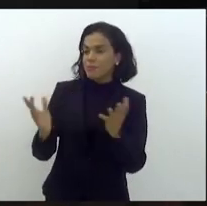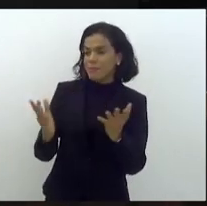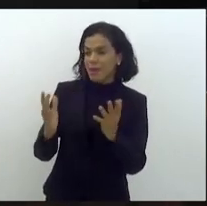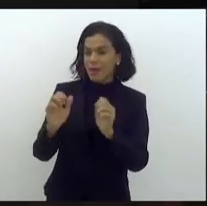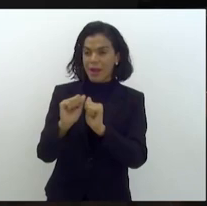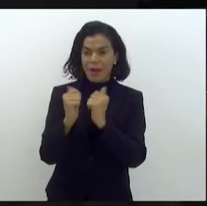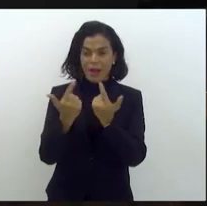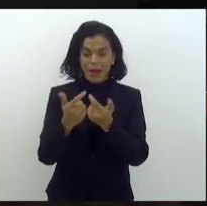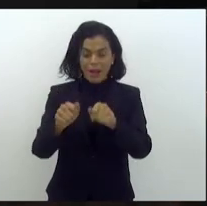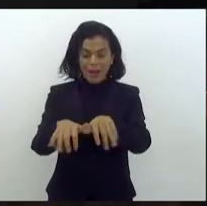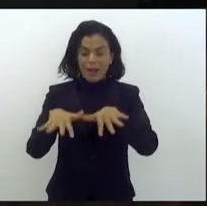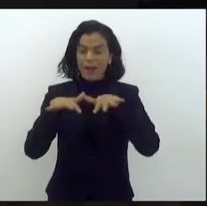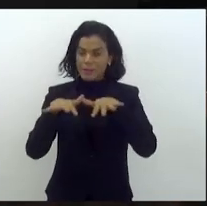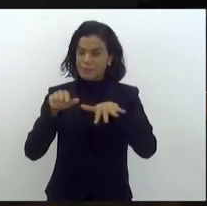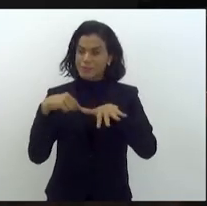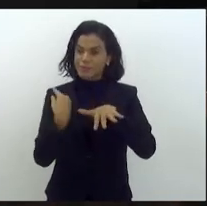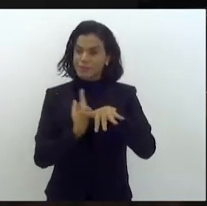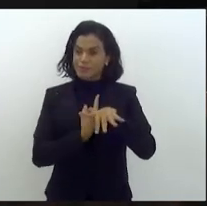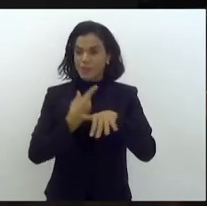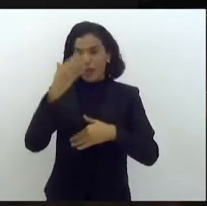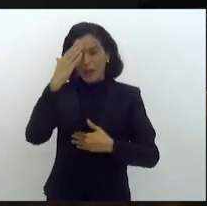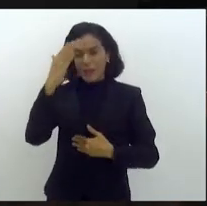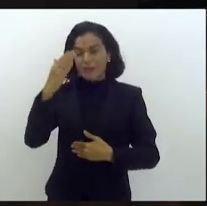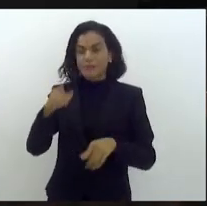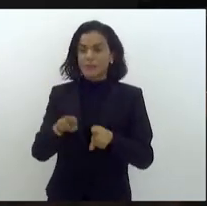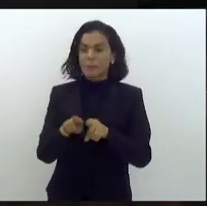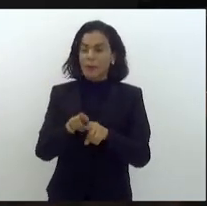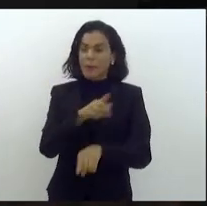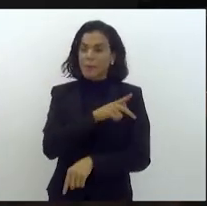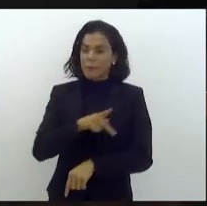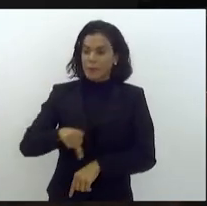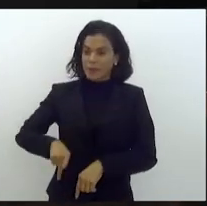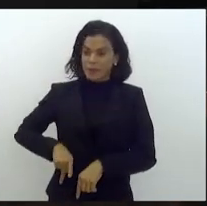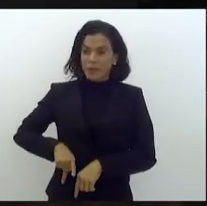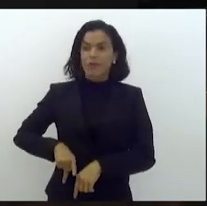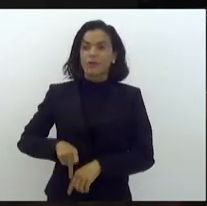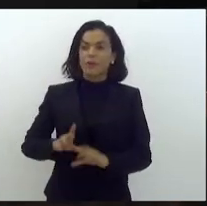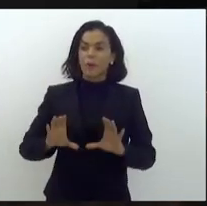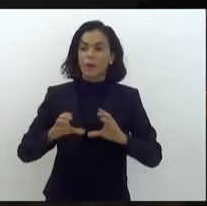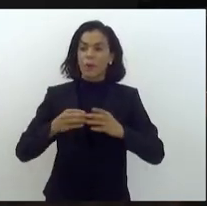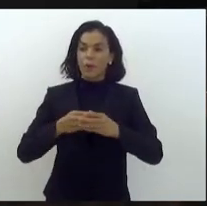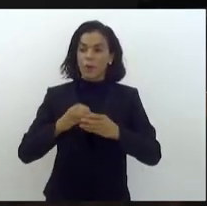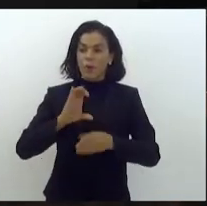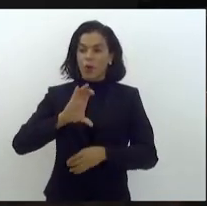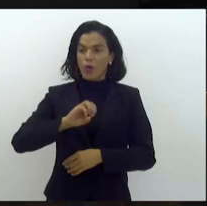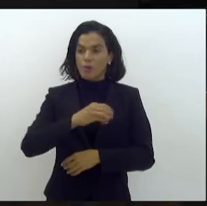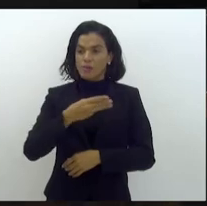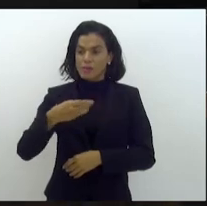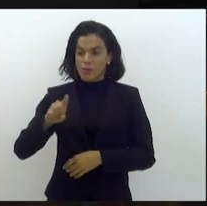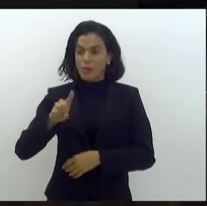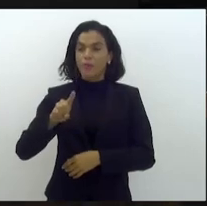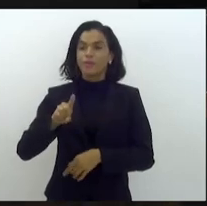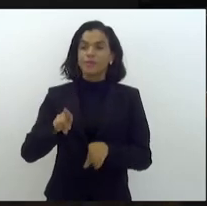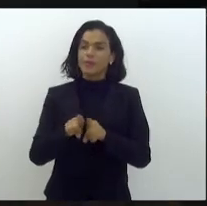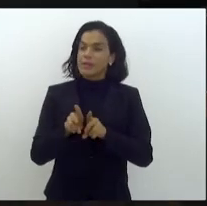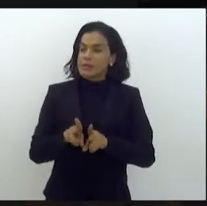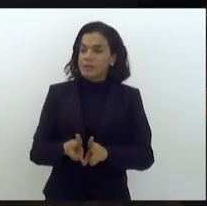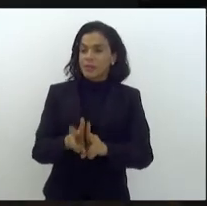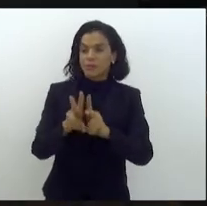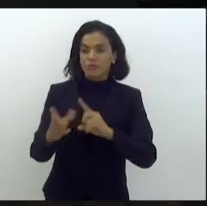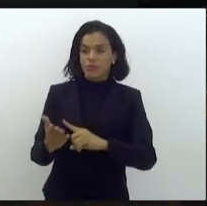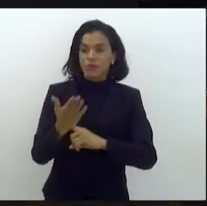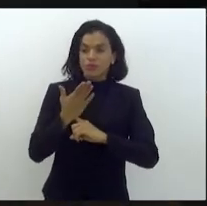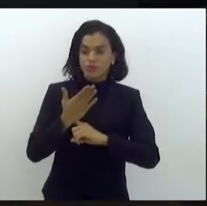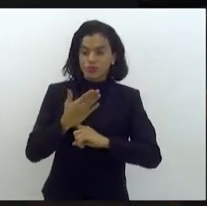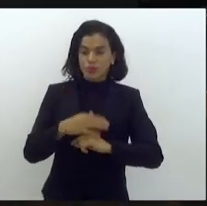aqui eu agradeço também um presidente da Comissão de orçamento que sempre foi solidário a ideia e nos ajudou em todos os momentos